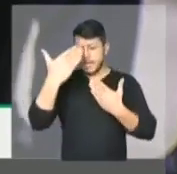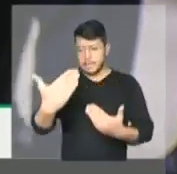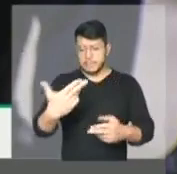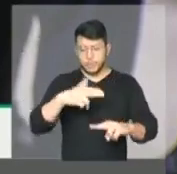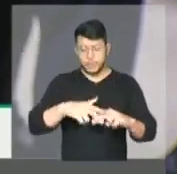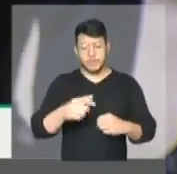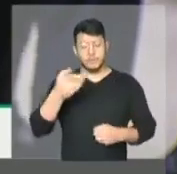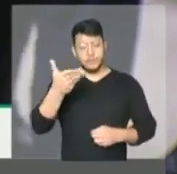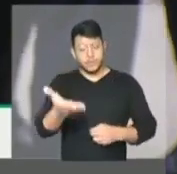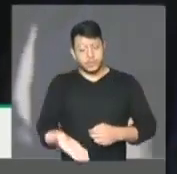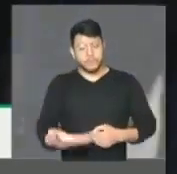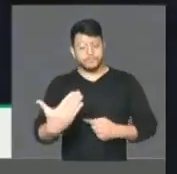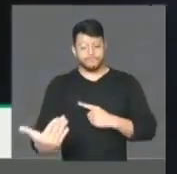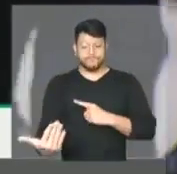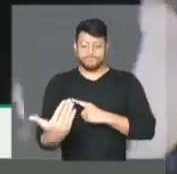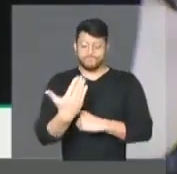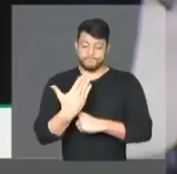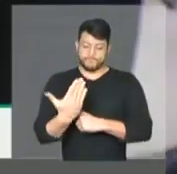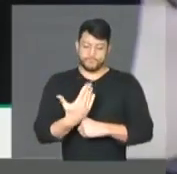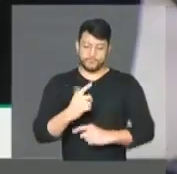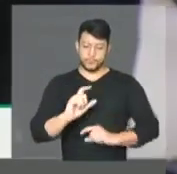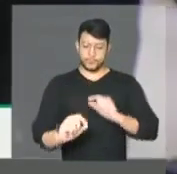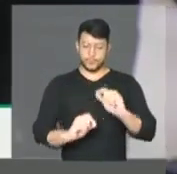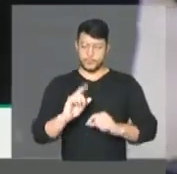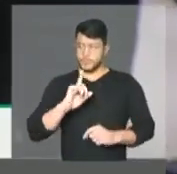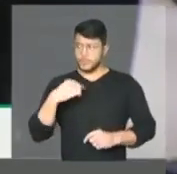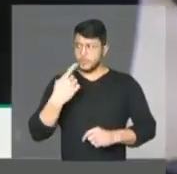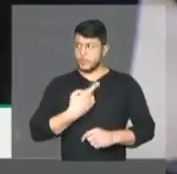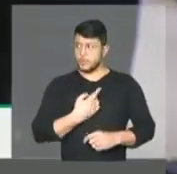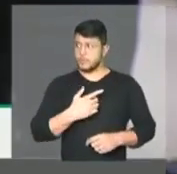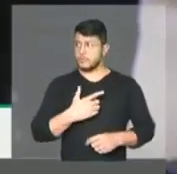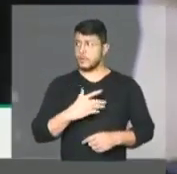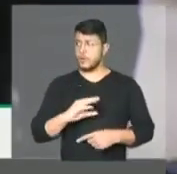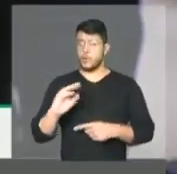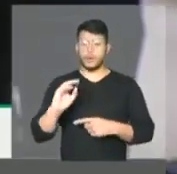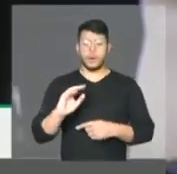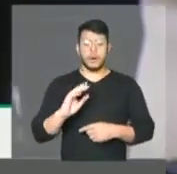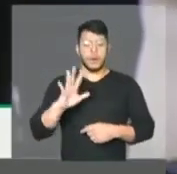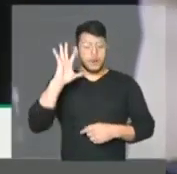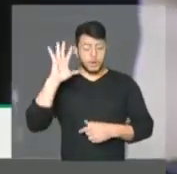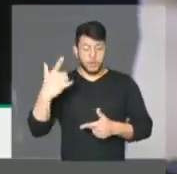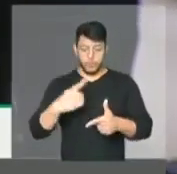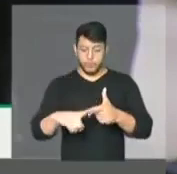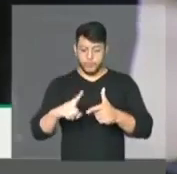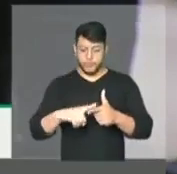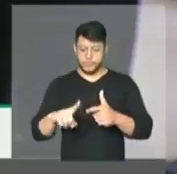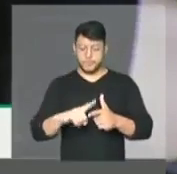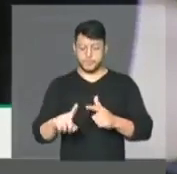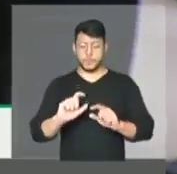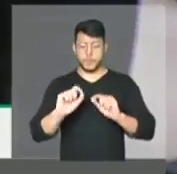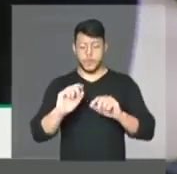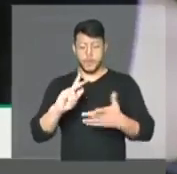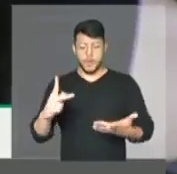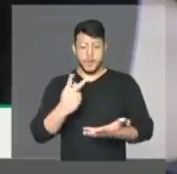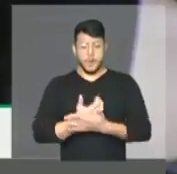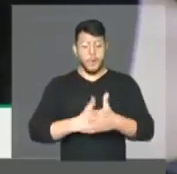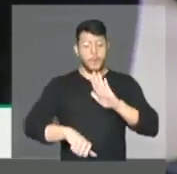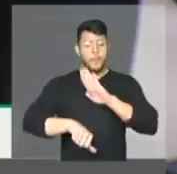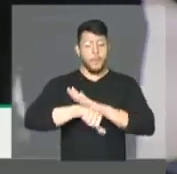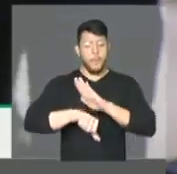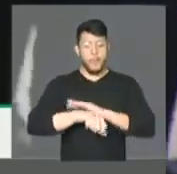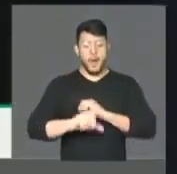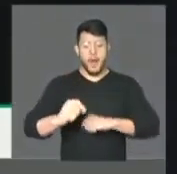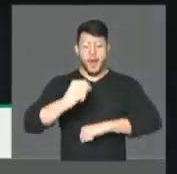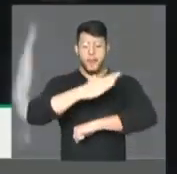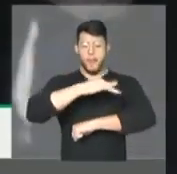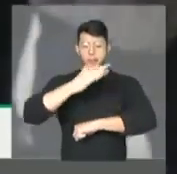um espaço importante para tratar do maior crime que já aconteceu ambientalmente, especialmente, tirando 270 vidas, que foi